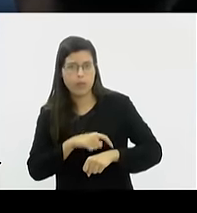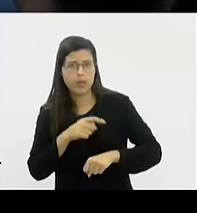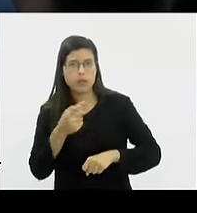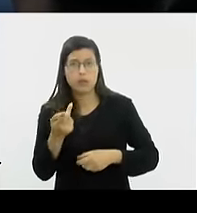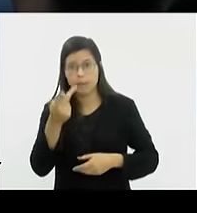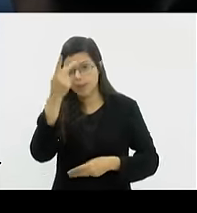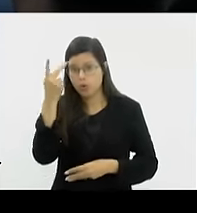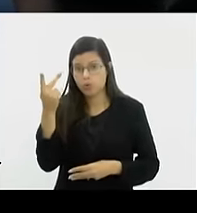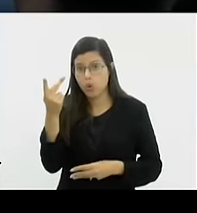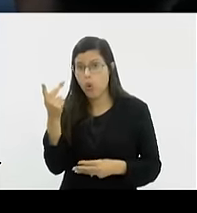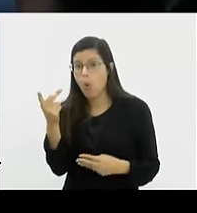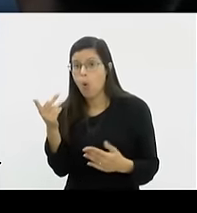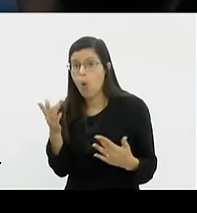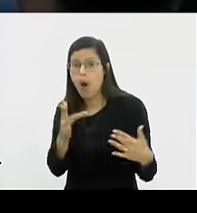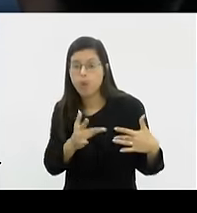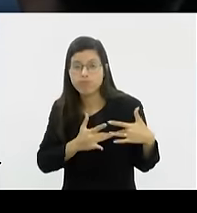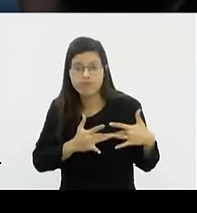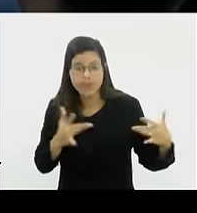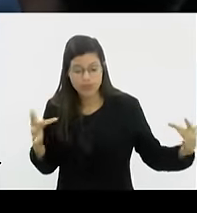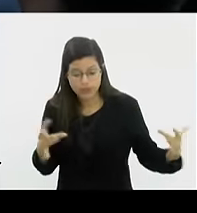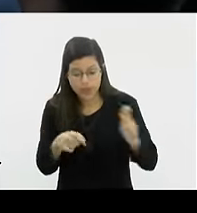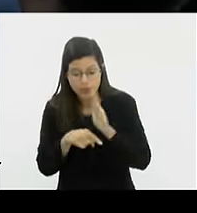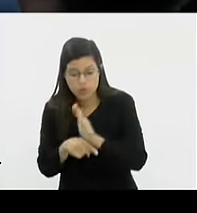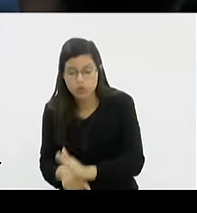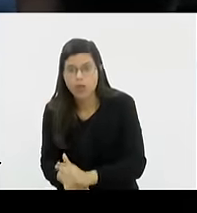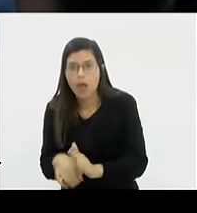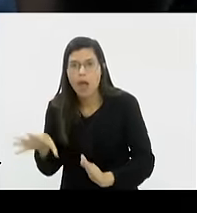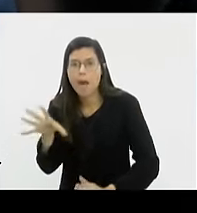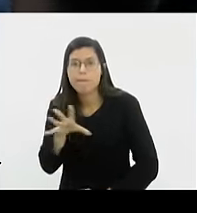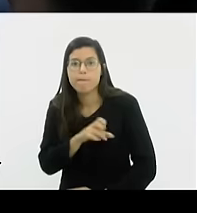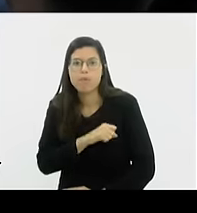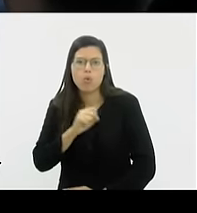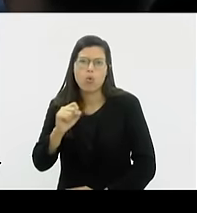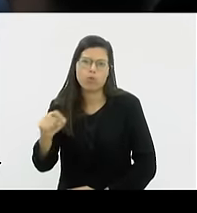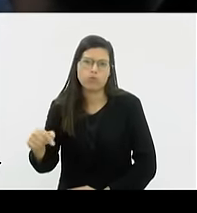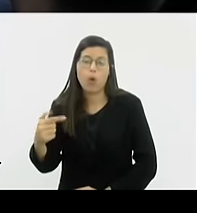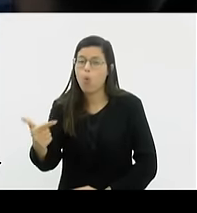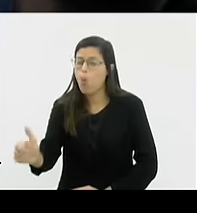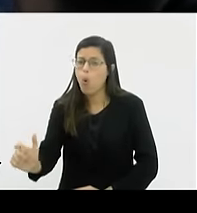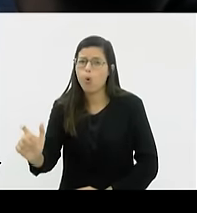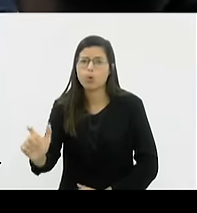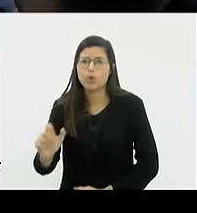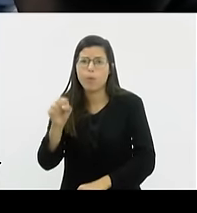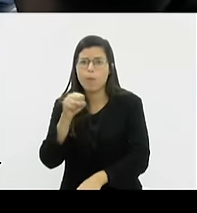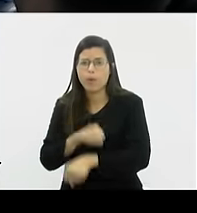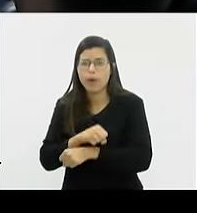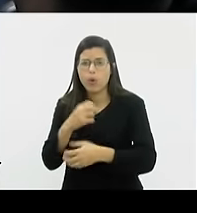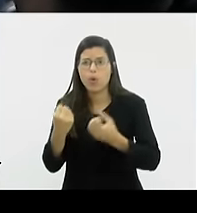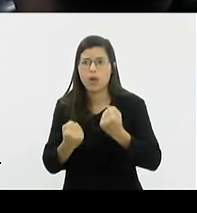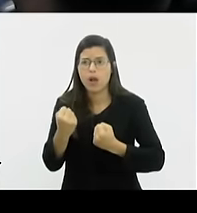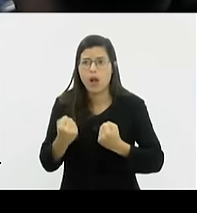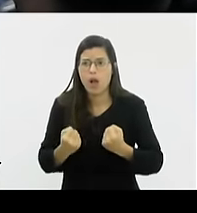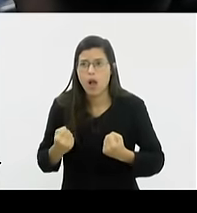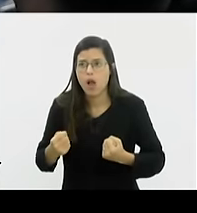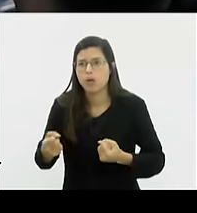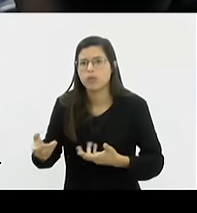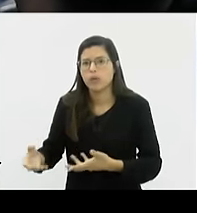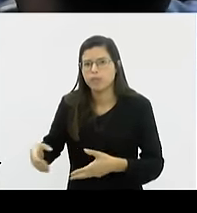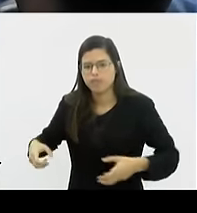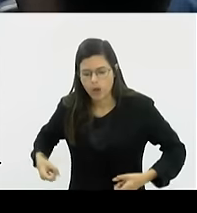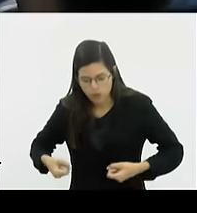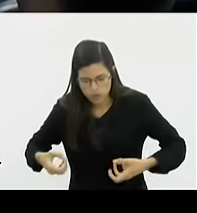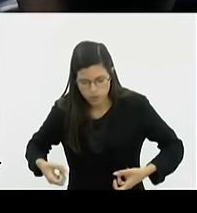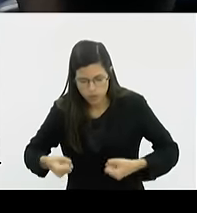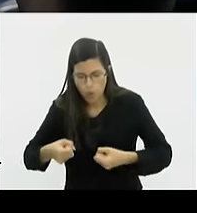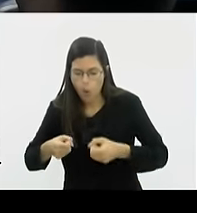gentileza, que é a obrigação de cada ser humano para com o outro, ter amor ao próximo, parar o veículo, ir até o porta-mala, pegar o andador, ajudar a